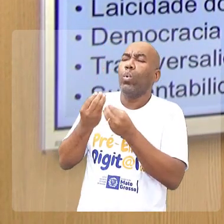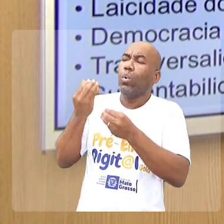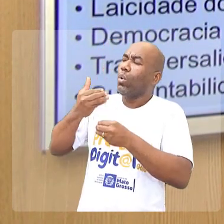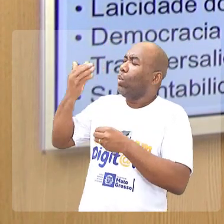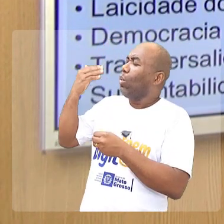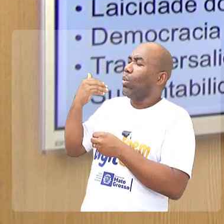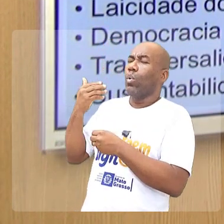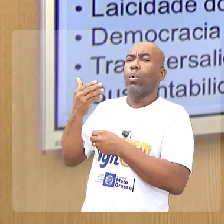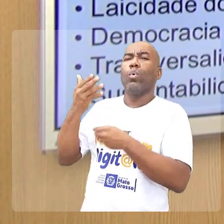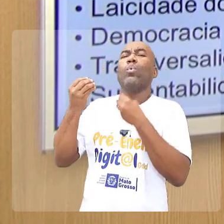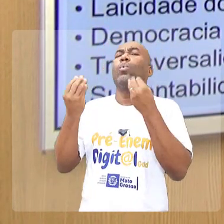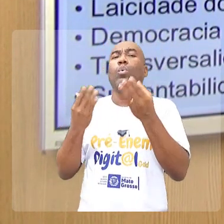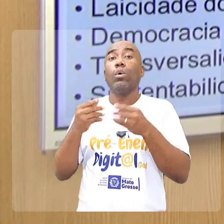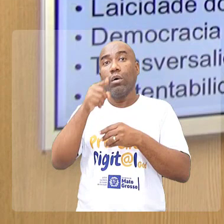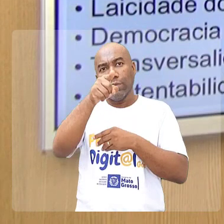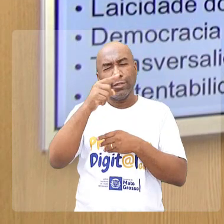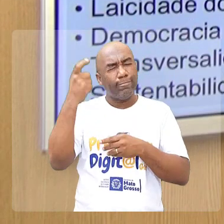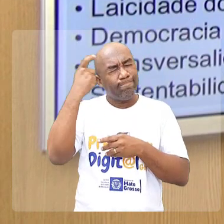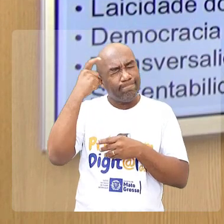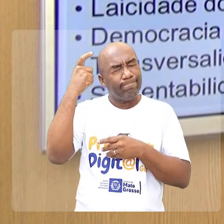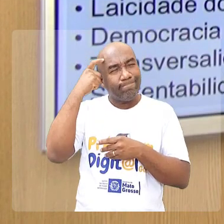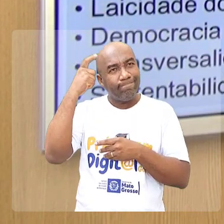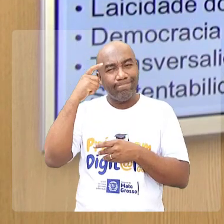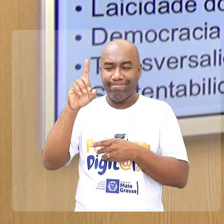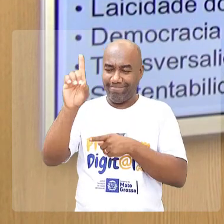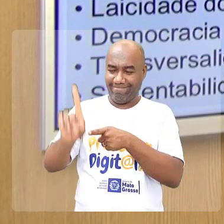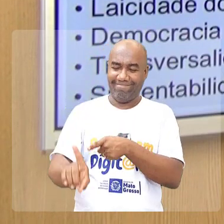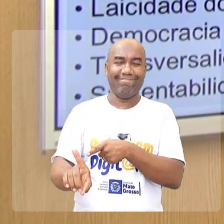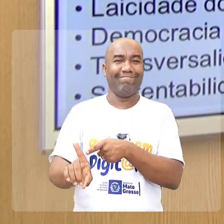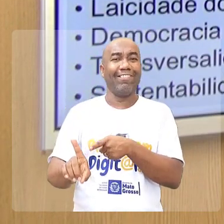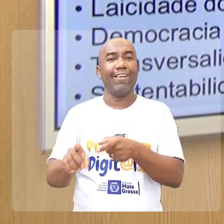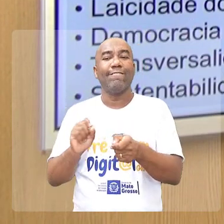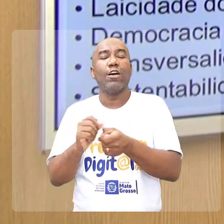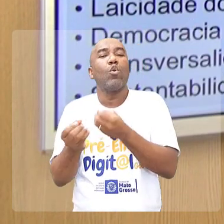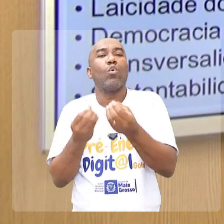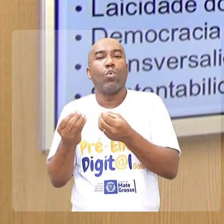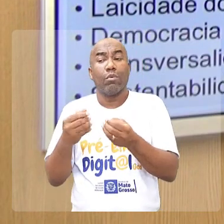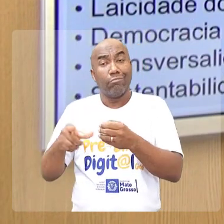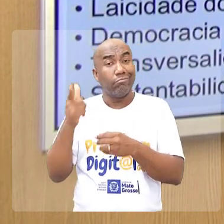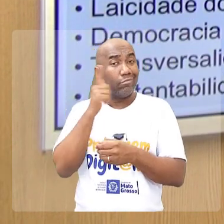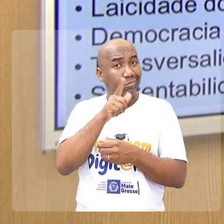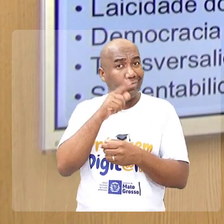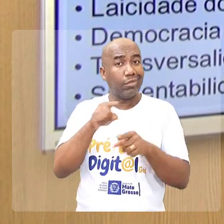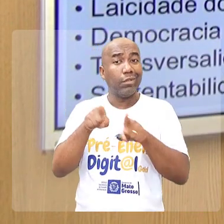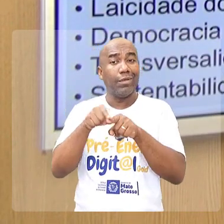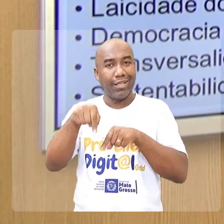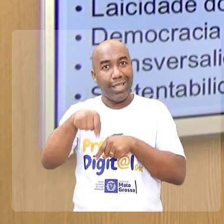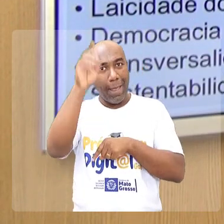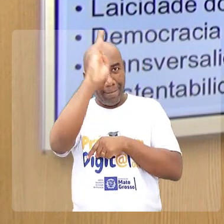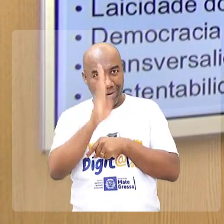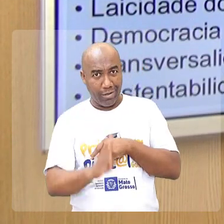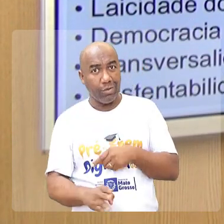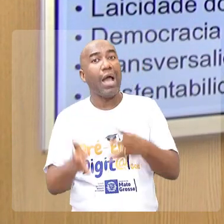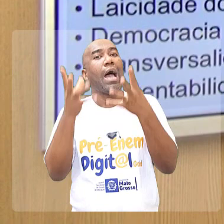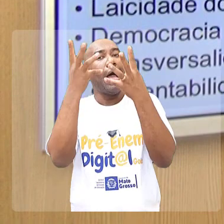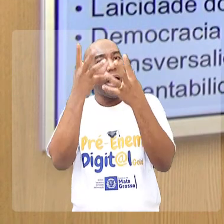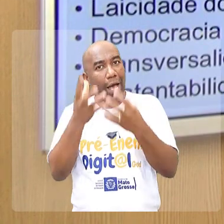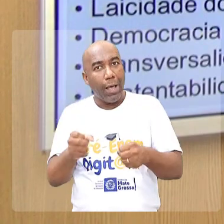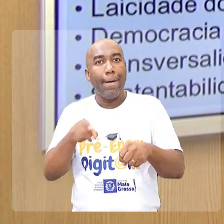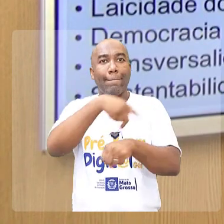e nós temos ele já acordado. E o Brasil assinou e faz parte dos países